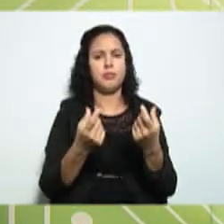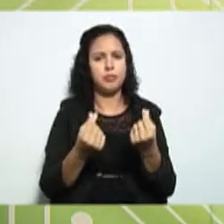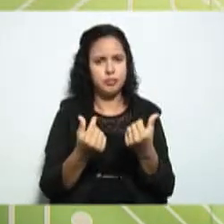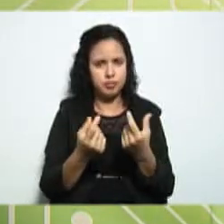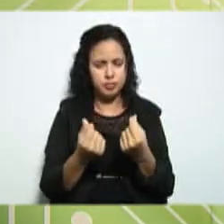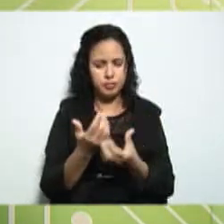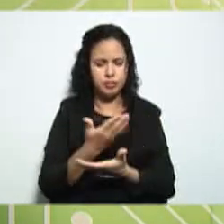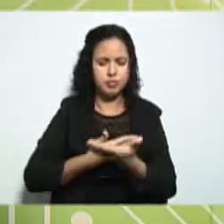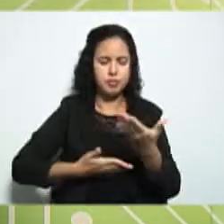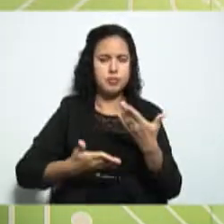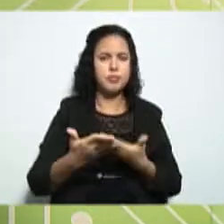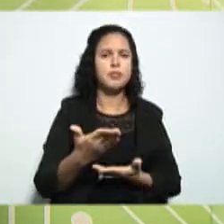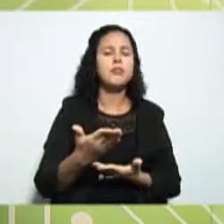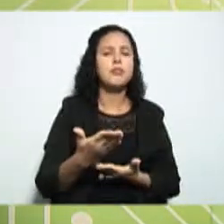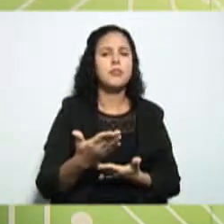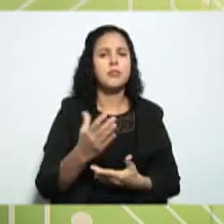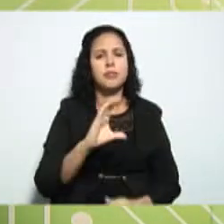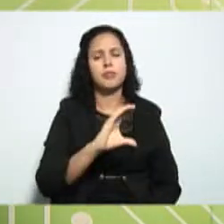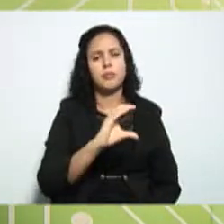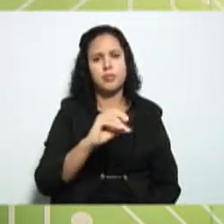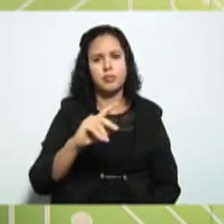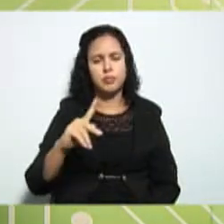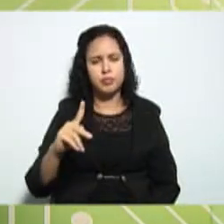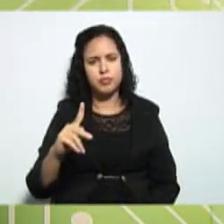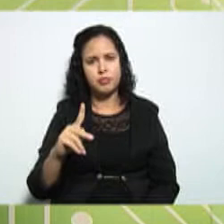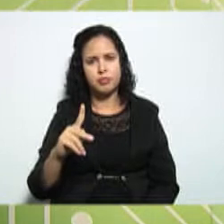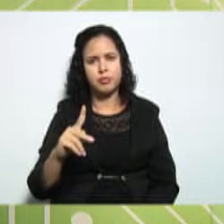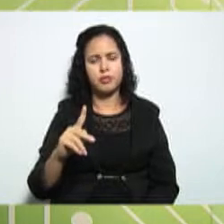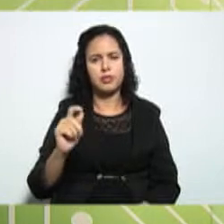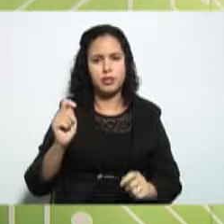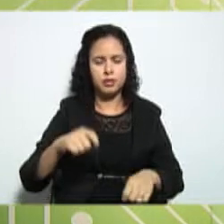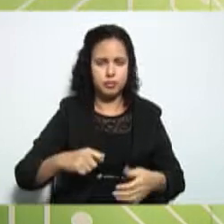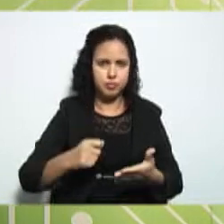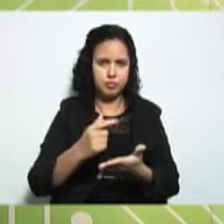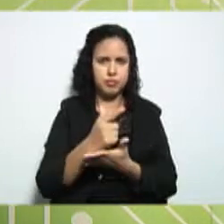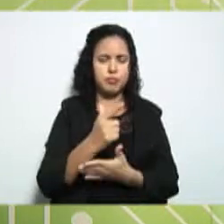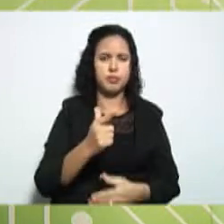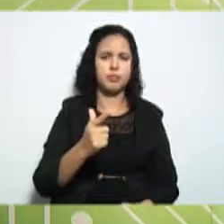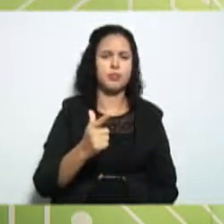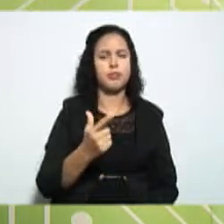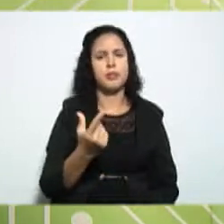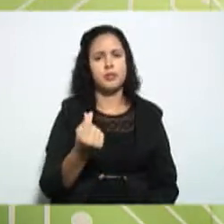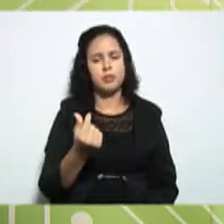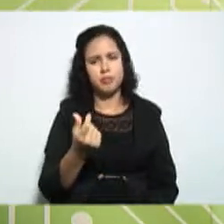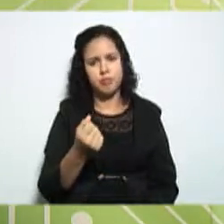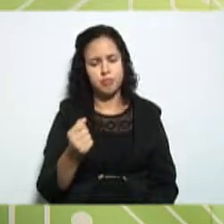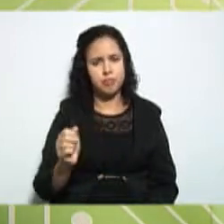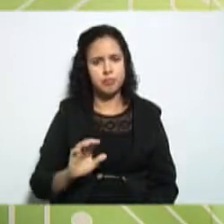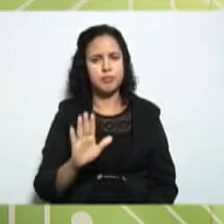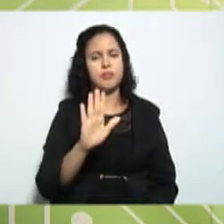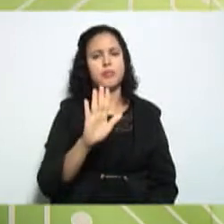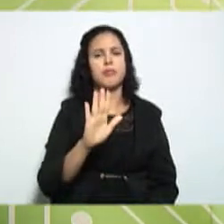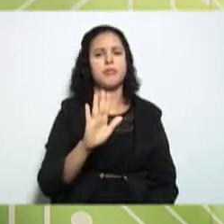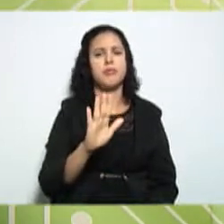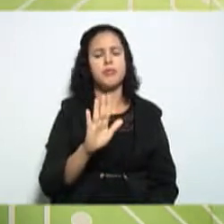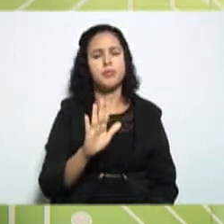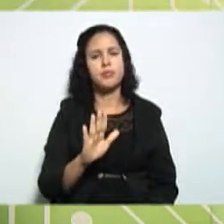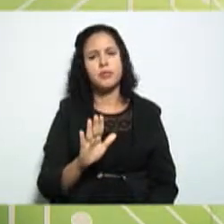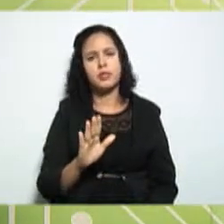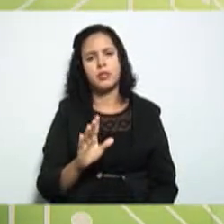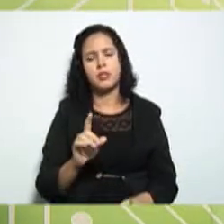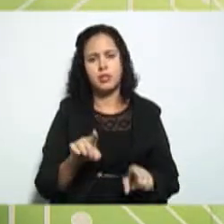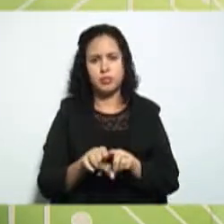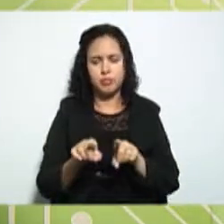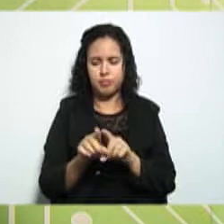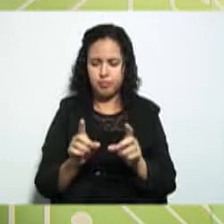produto. Então, a cooperativa não só possibilita você comprar com preços melhores, melhor barganha na hora de negociação de compra, vender